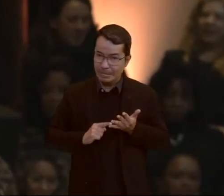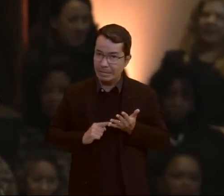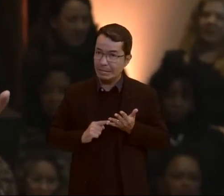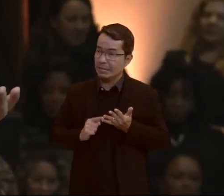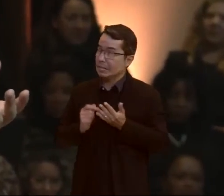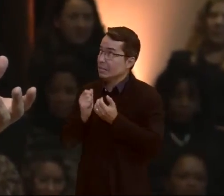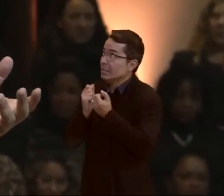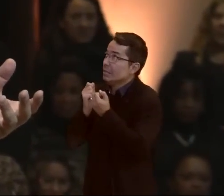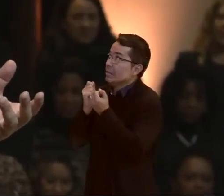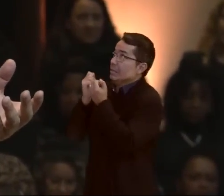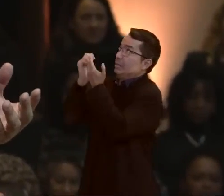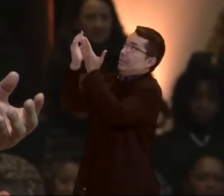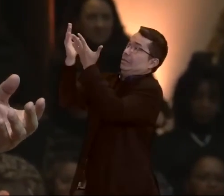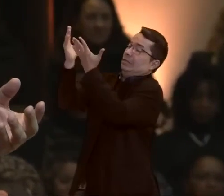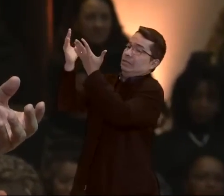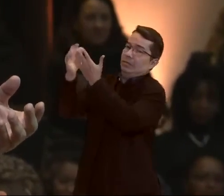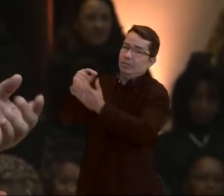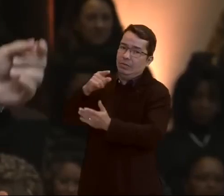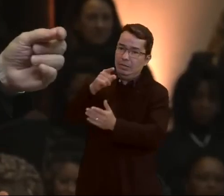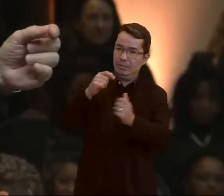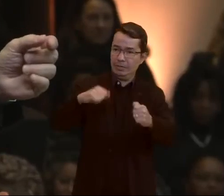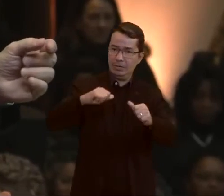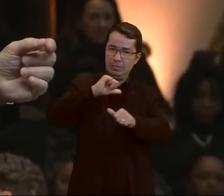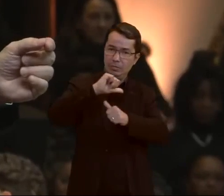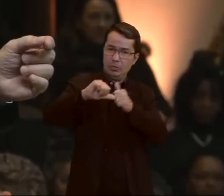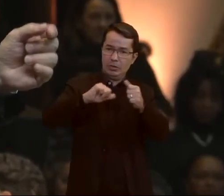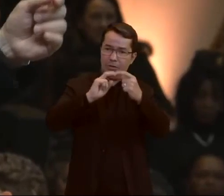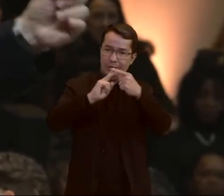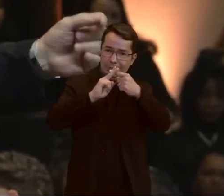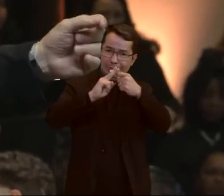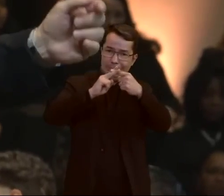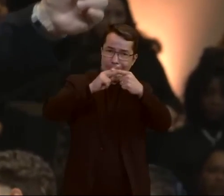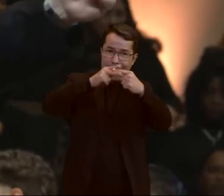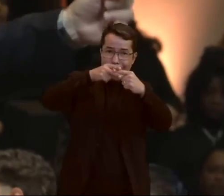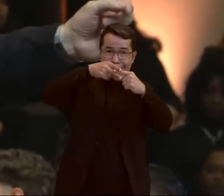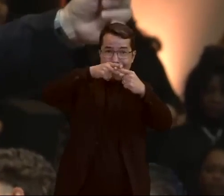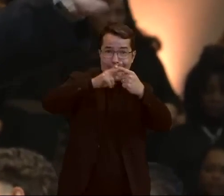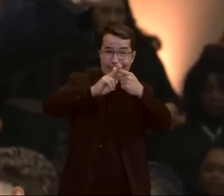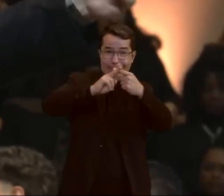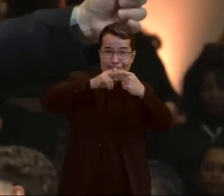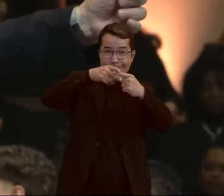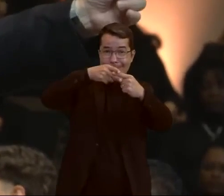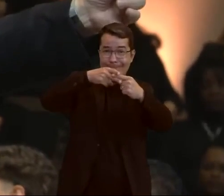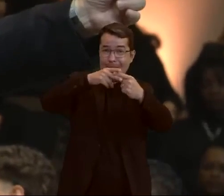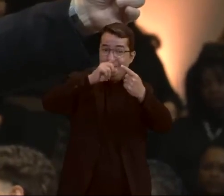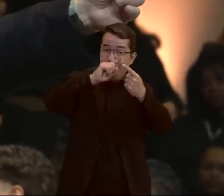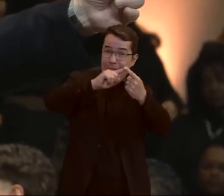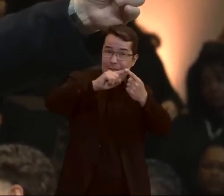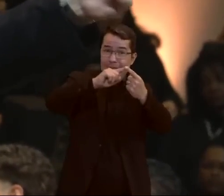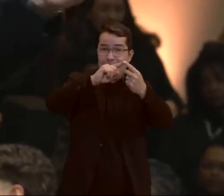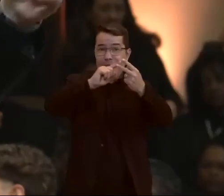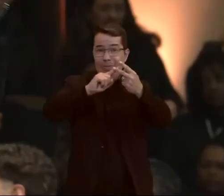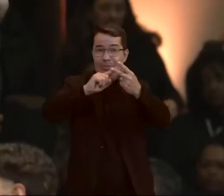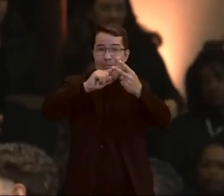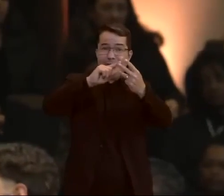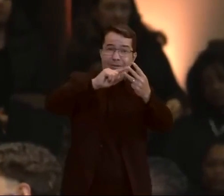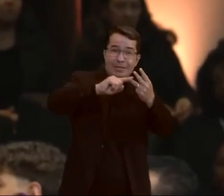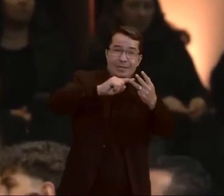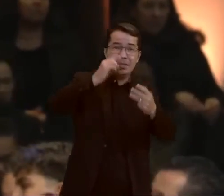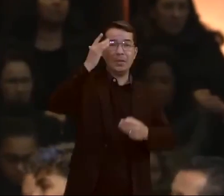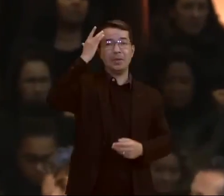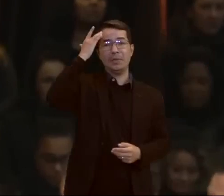uma grande mudança. E a gente diz, olha, eu vou fazer isso assim, primeiro passo, segundo passo, terceiro passo. Senhor, o